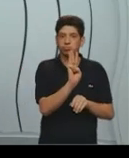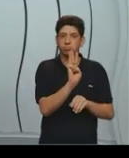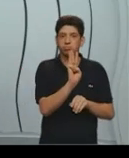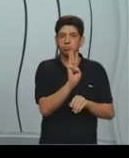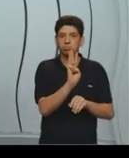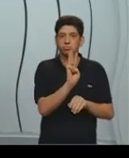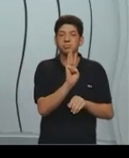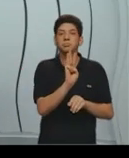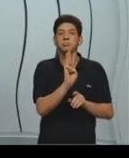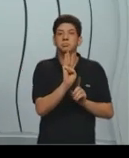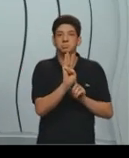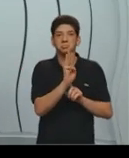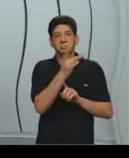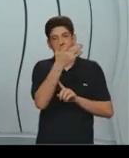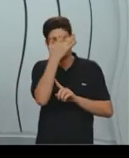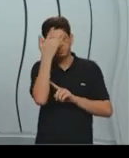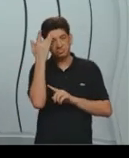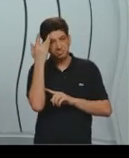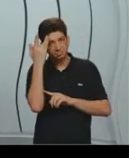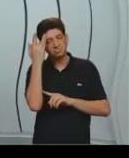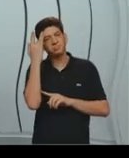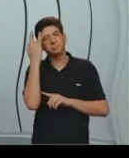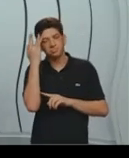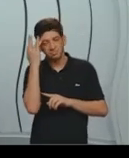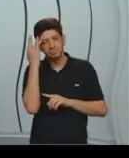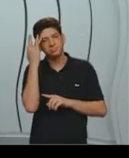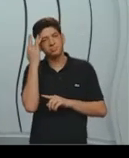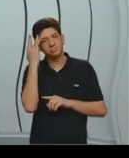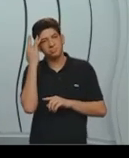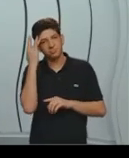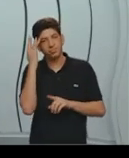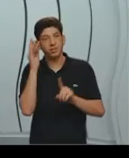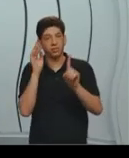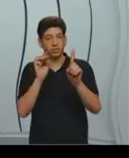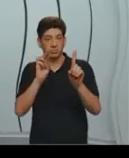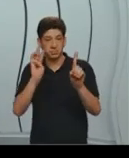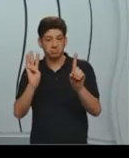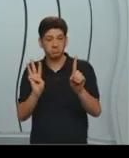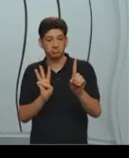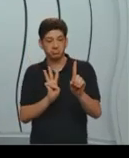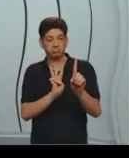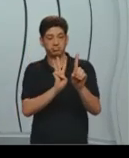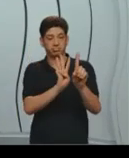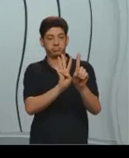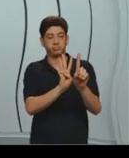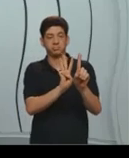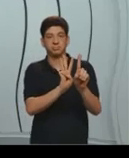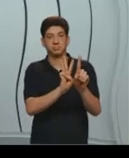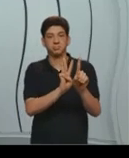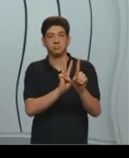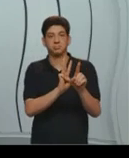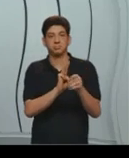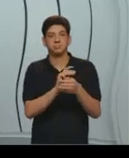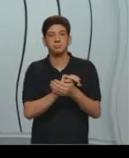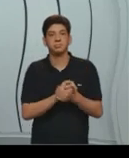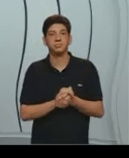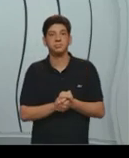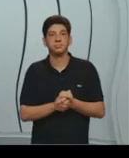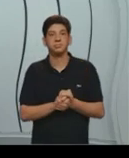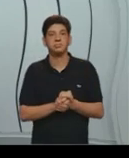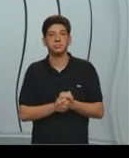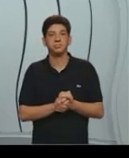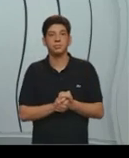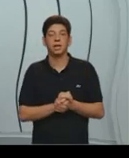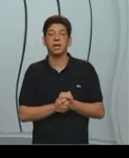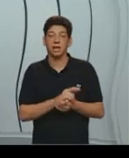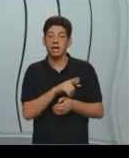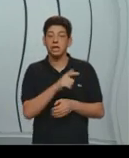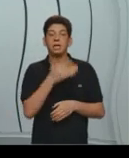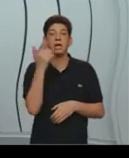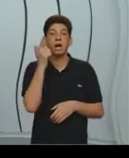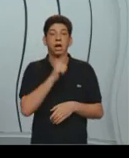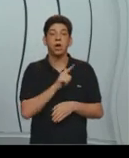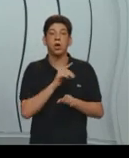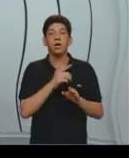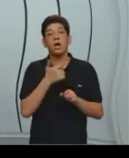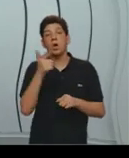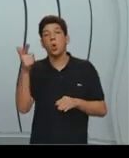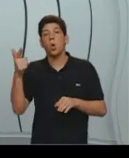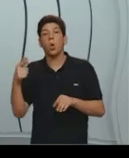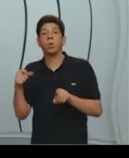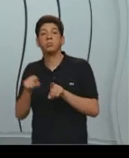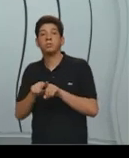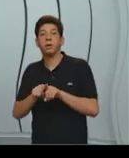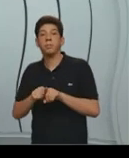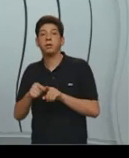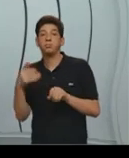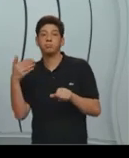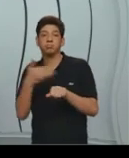mas teve uma proporção lá que além de ele se eleger, outros desconhecidos foram eleitos. E aí nesse processo, nesse sistema